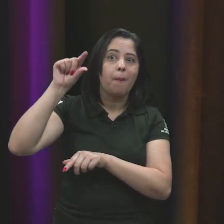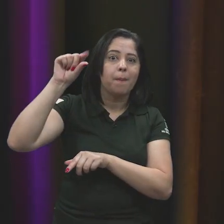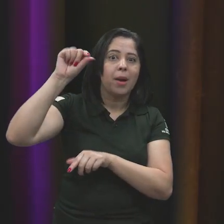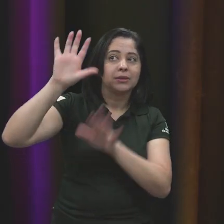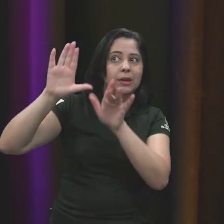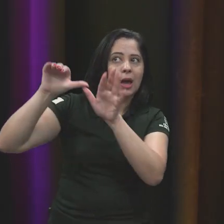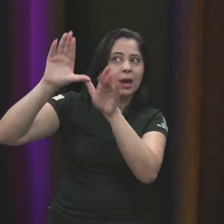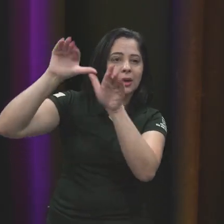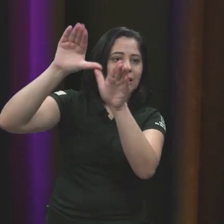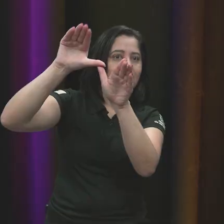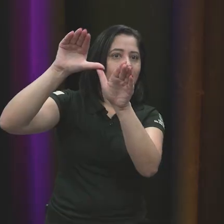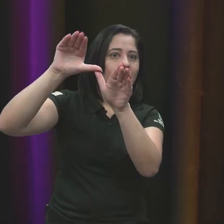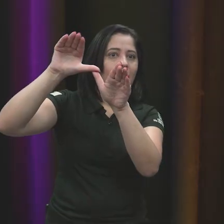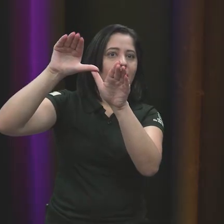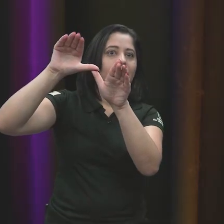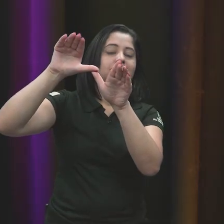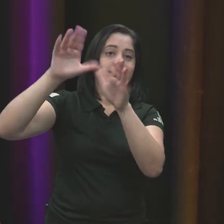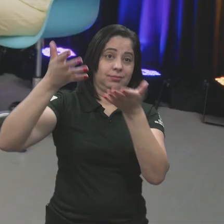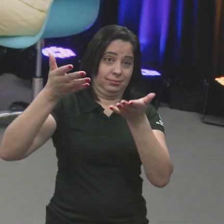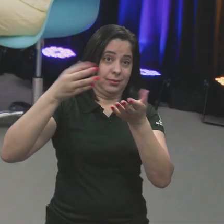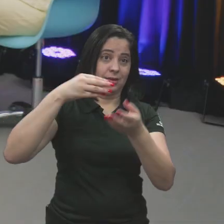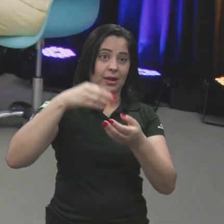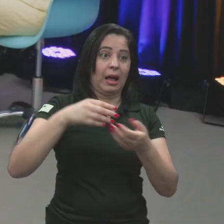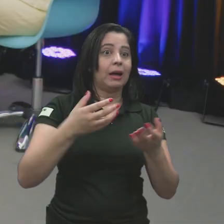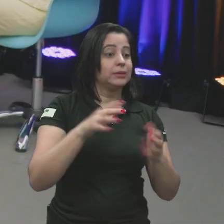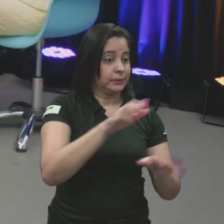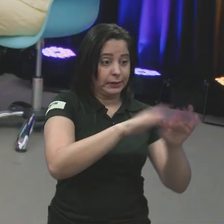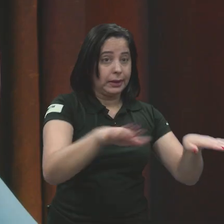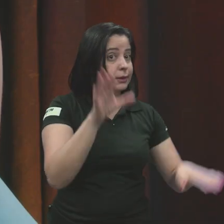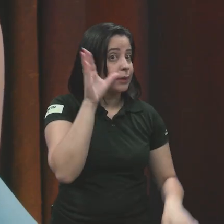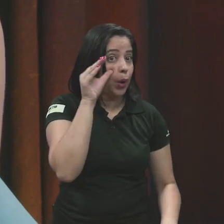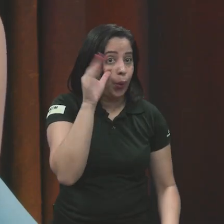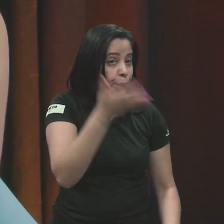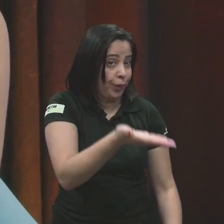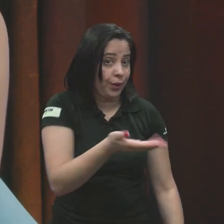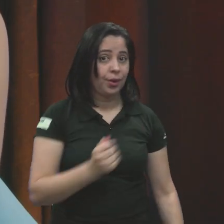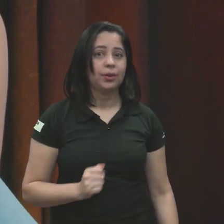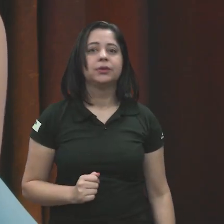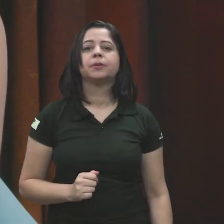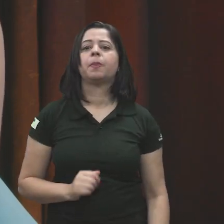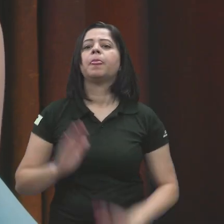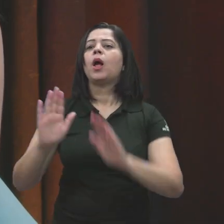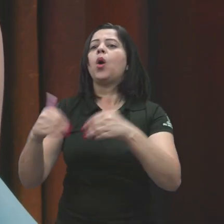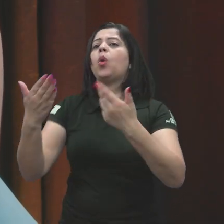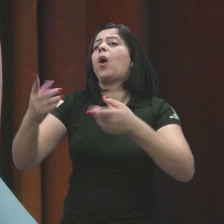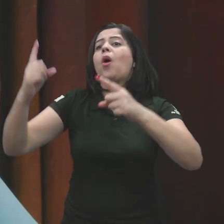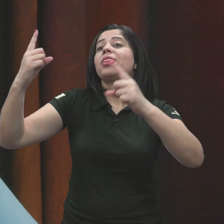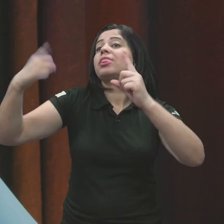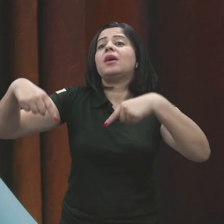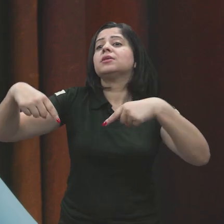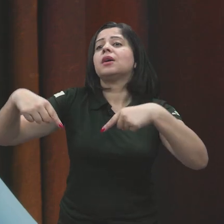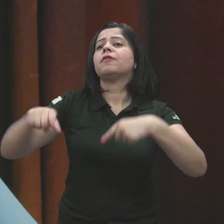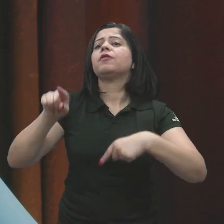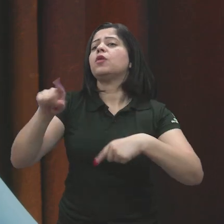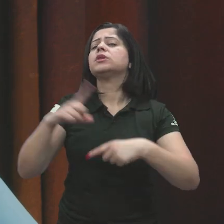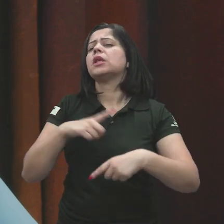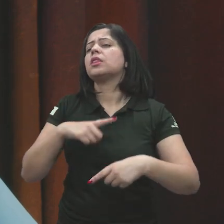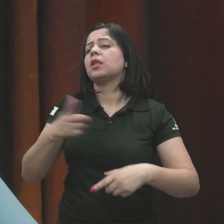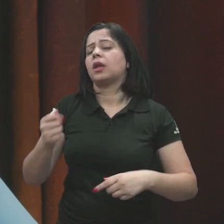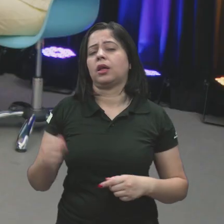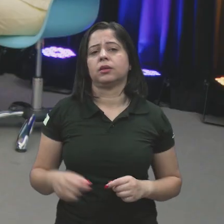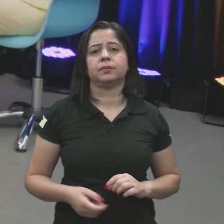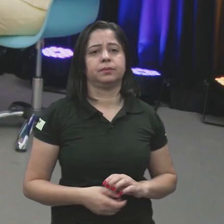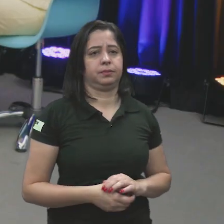elas querem ver, querem enxergar, né? Uhum. E qual o maior desafio você enfrentou nesse processo de construir as histórias